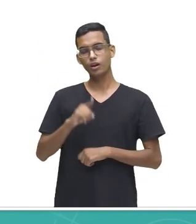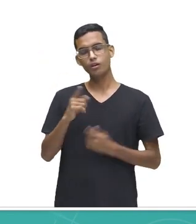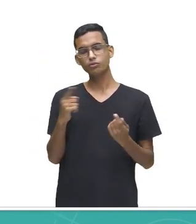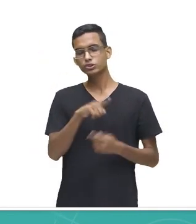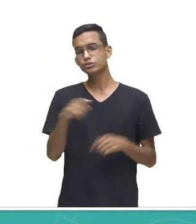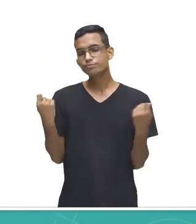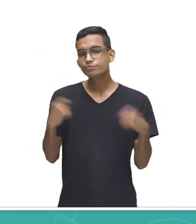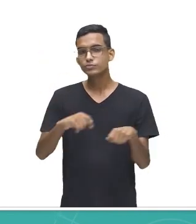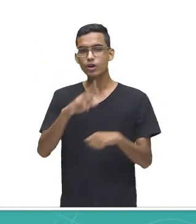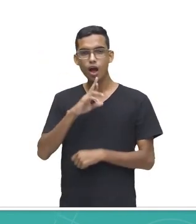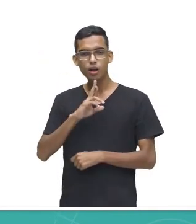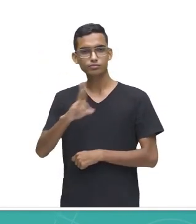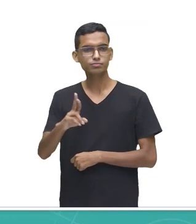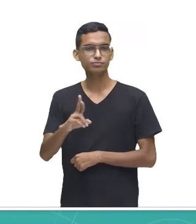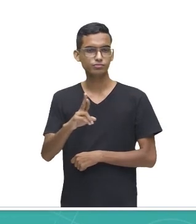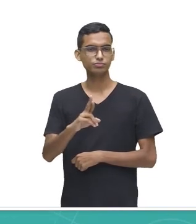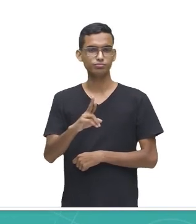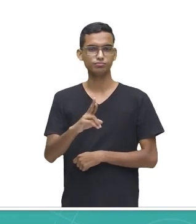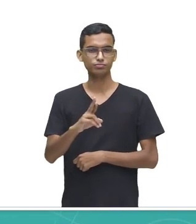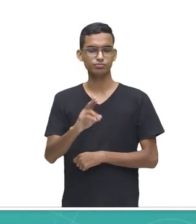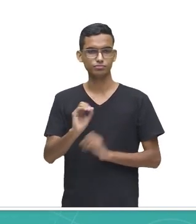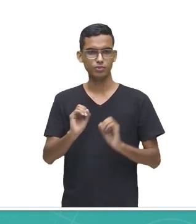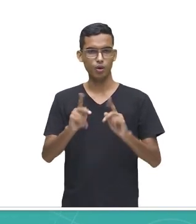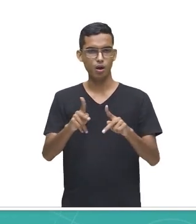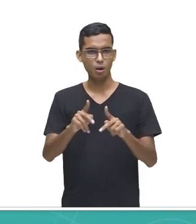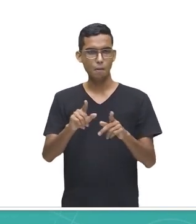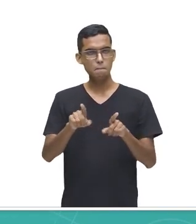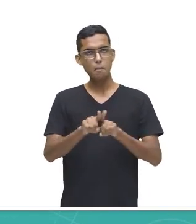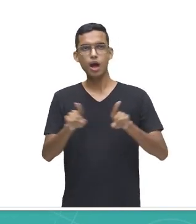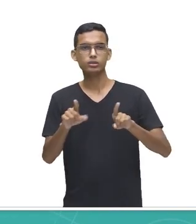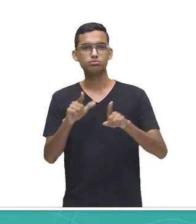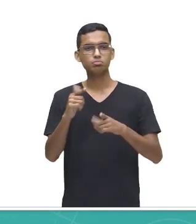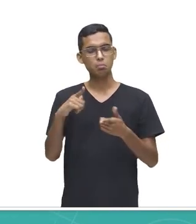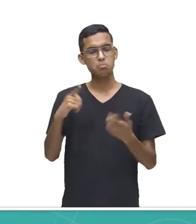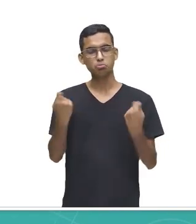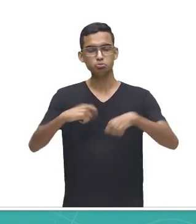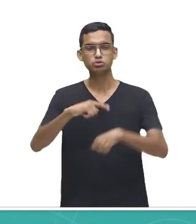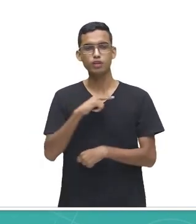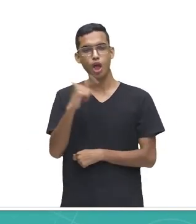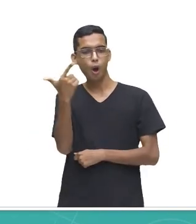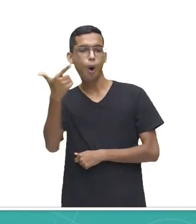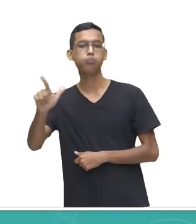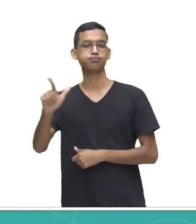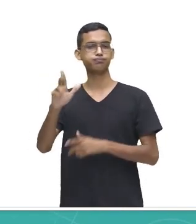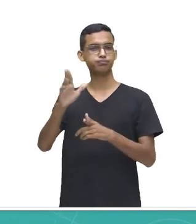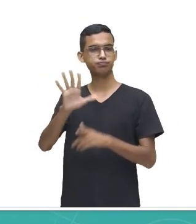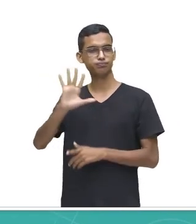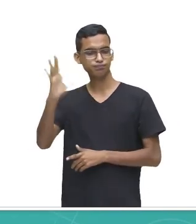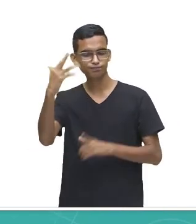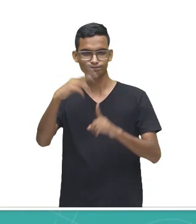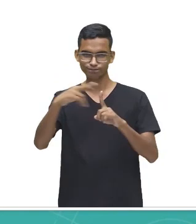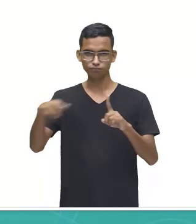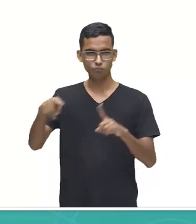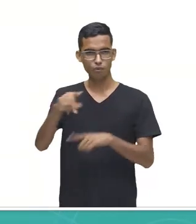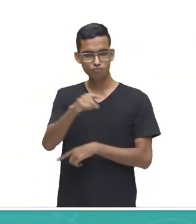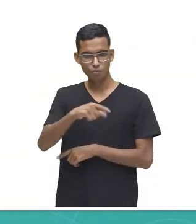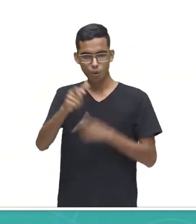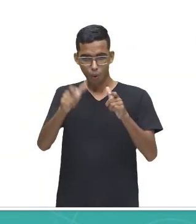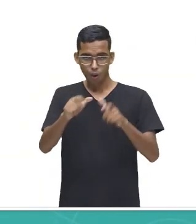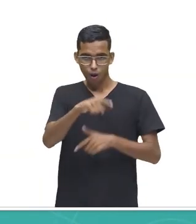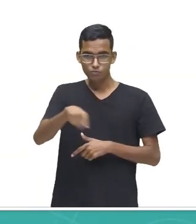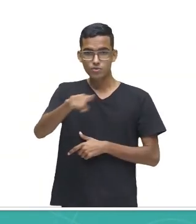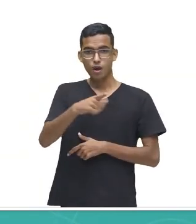respostas, mas não quer dizer que não tenham encontrado outros fenômenos religiosos aí no lugar onde vocês vivem, que